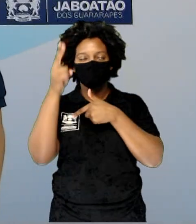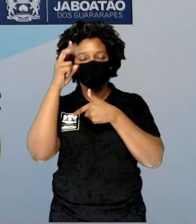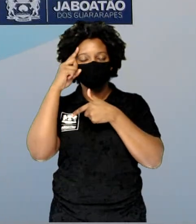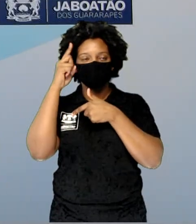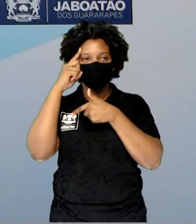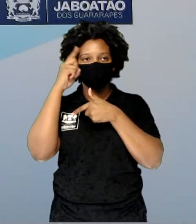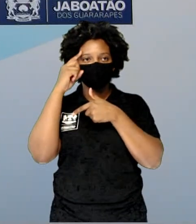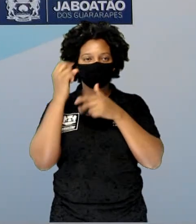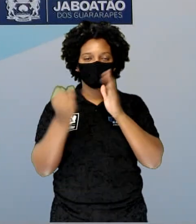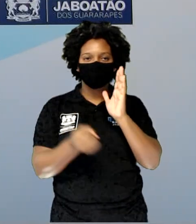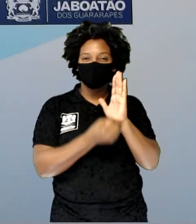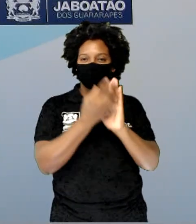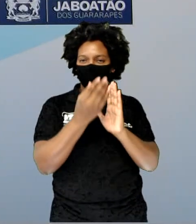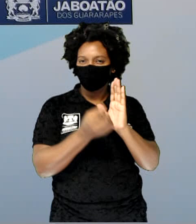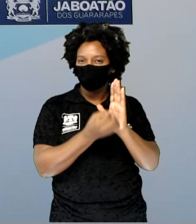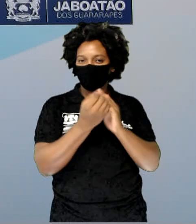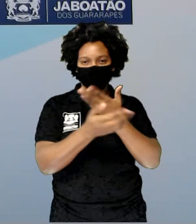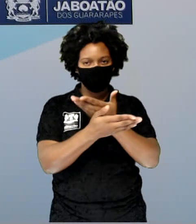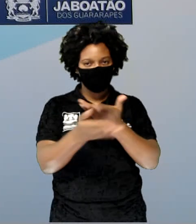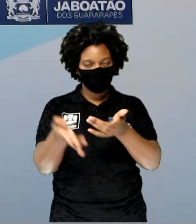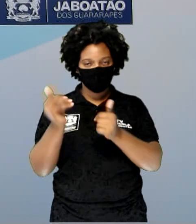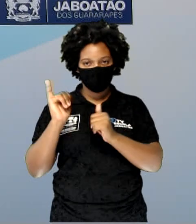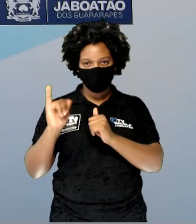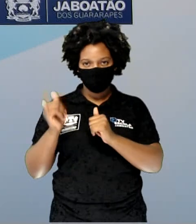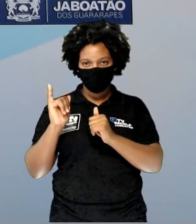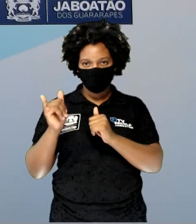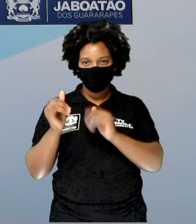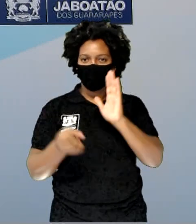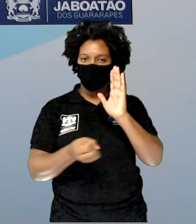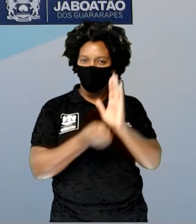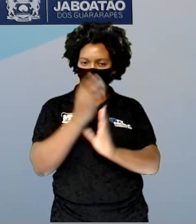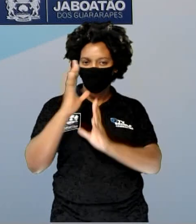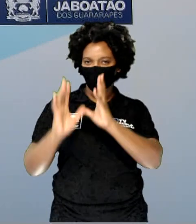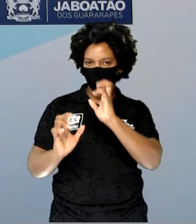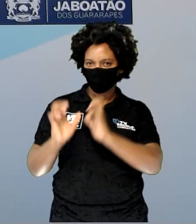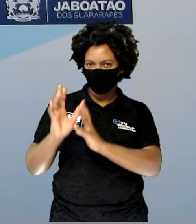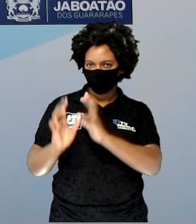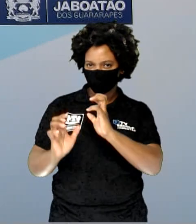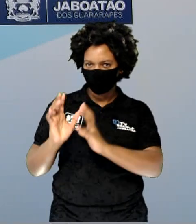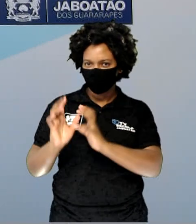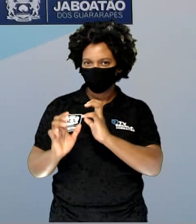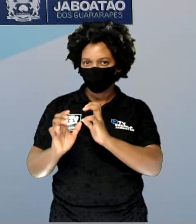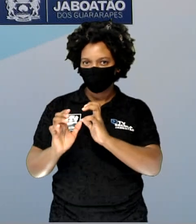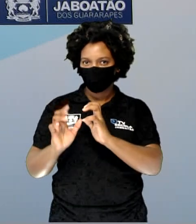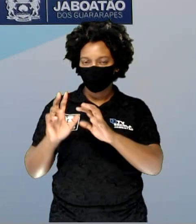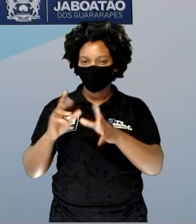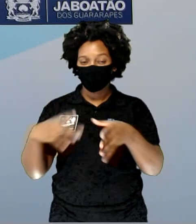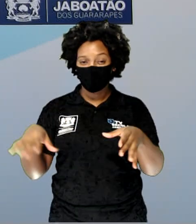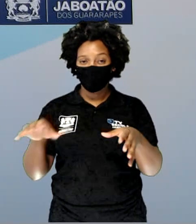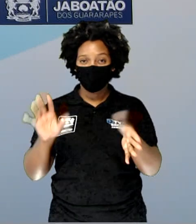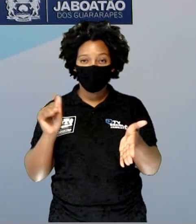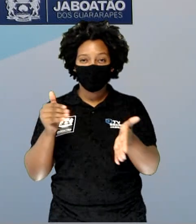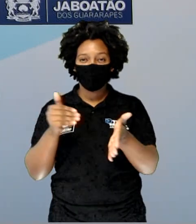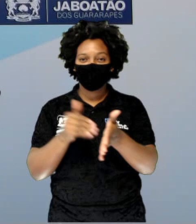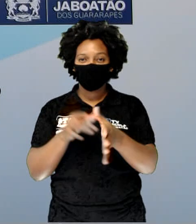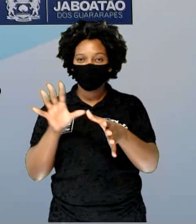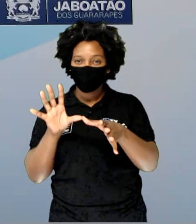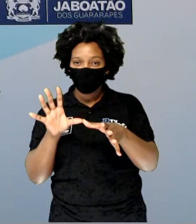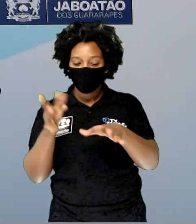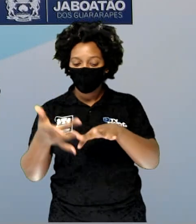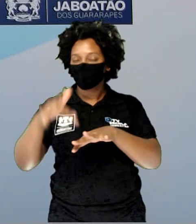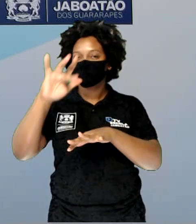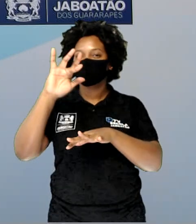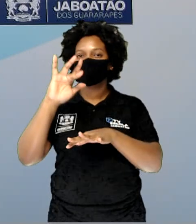a sua narrativa, o seu conto. Cria um conflito que desencadeará um clímax. Tem um conflito, do conflito tem um